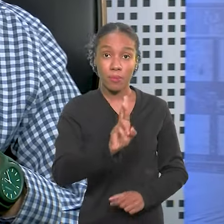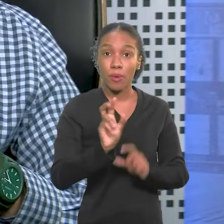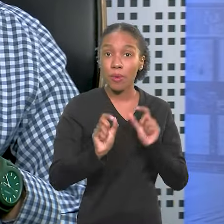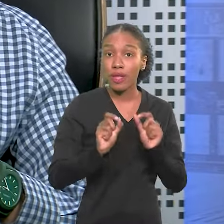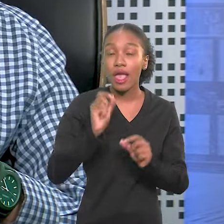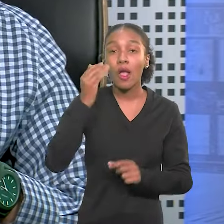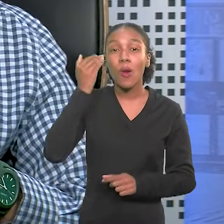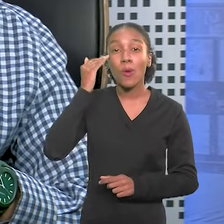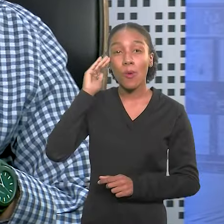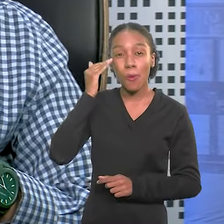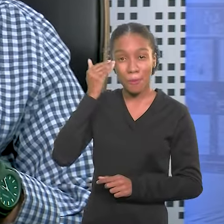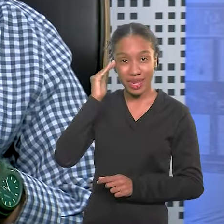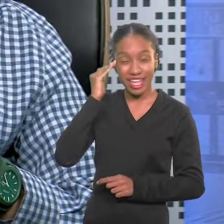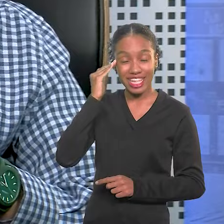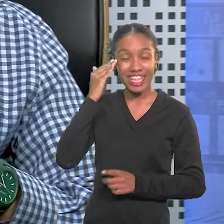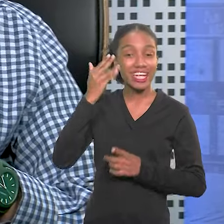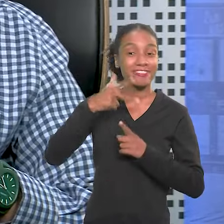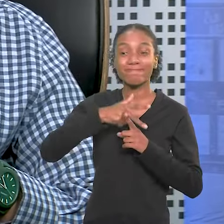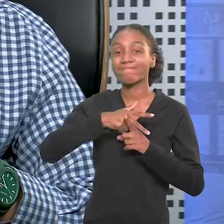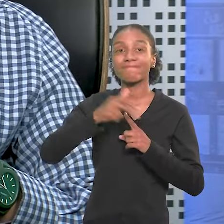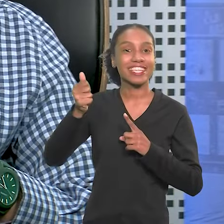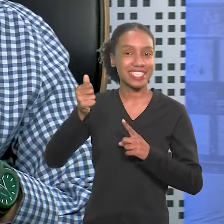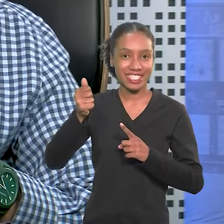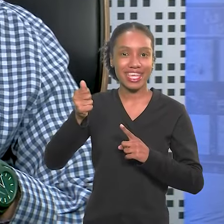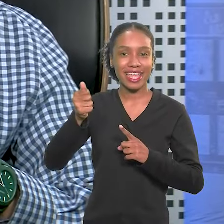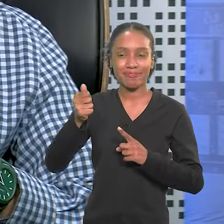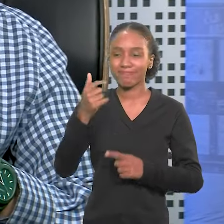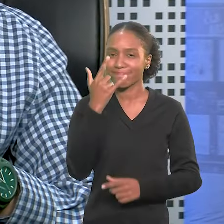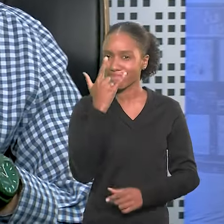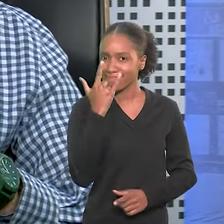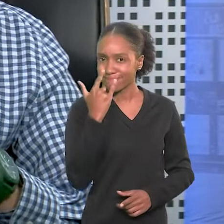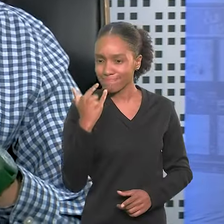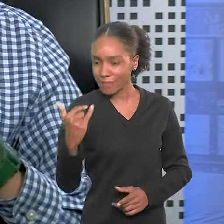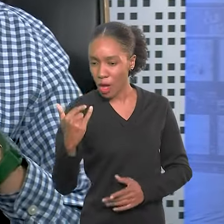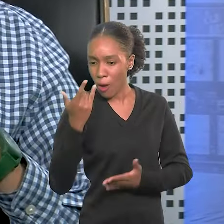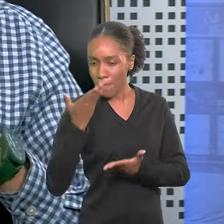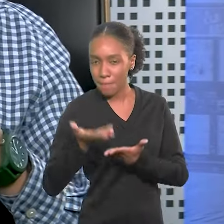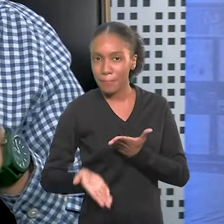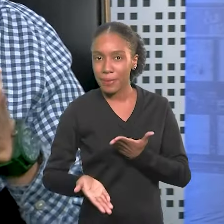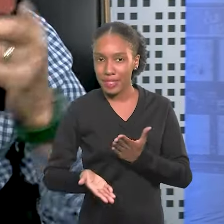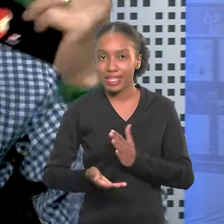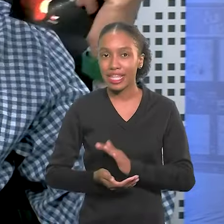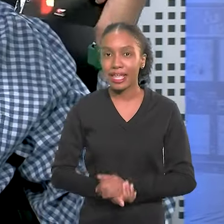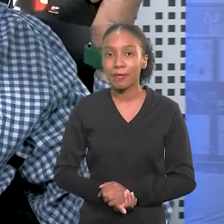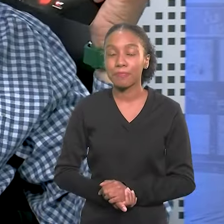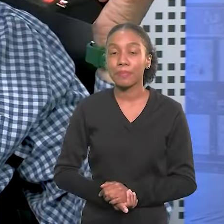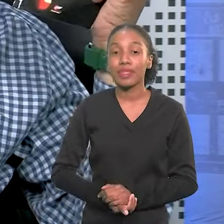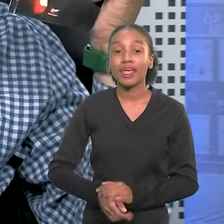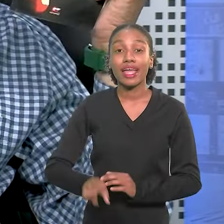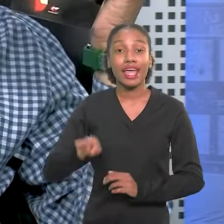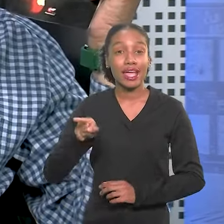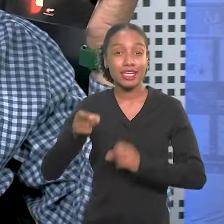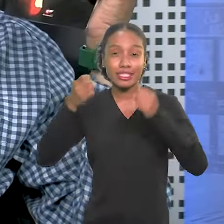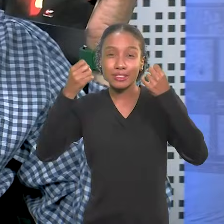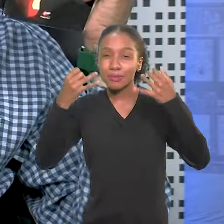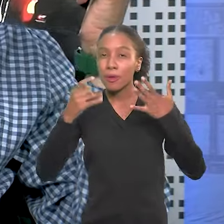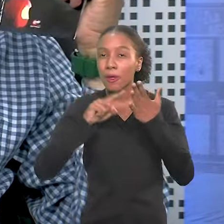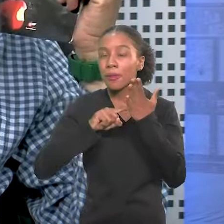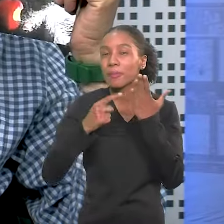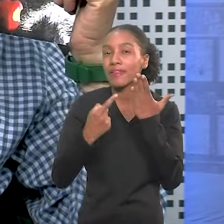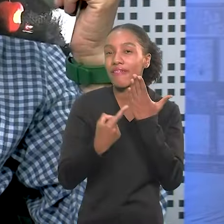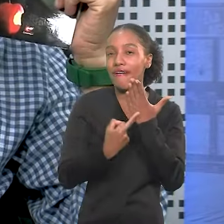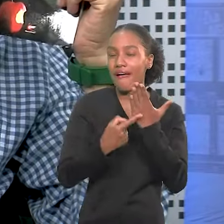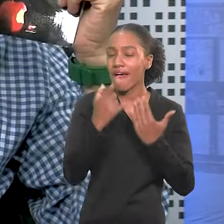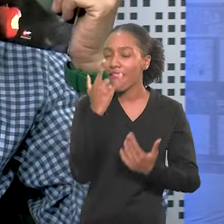as tentações Lutero chamava a tentação de loja da experiência